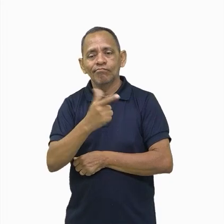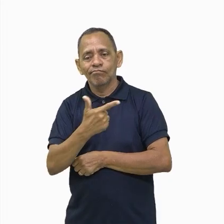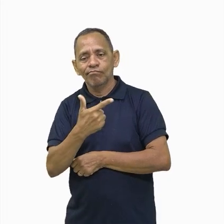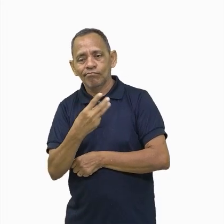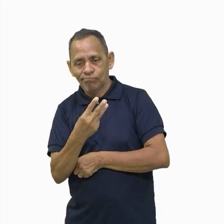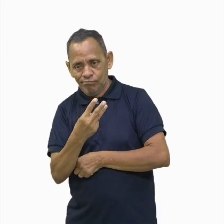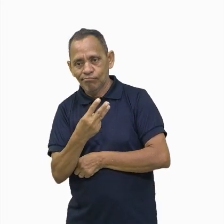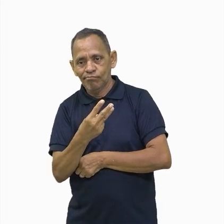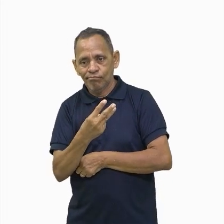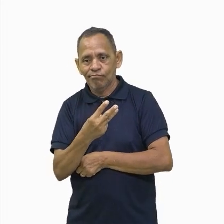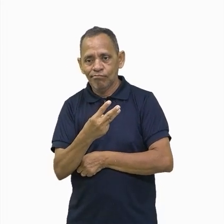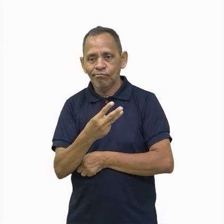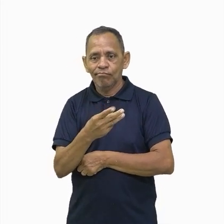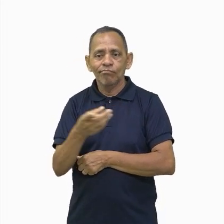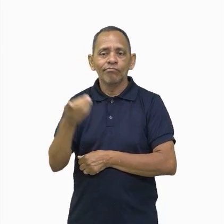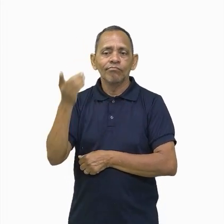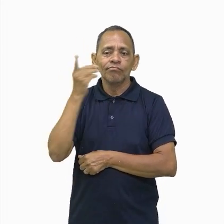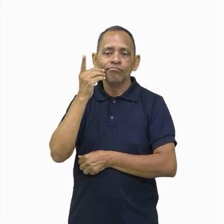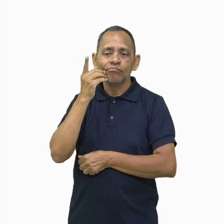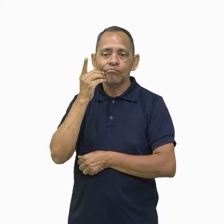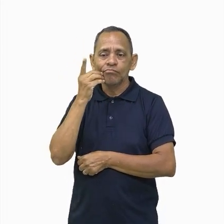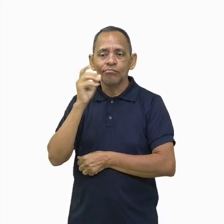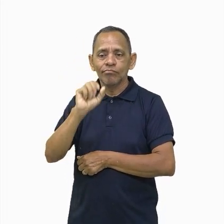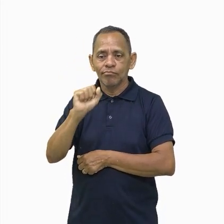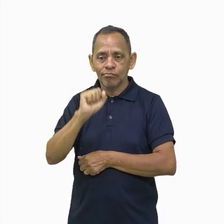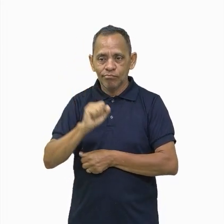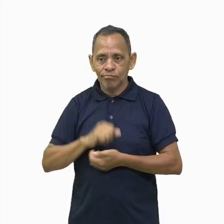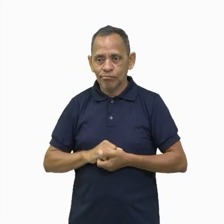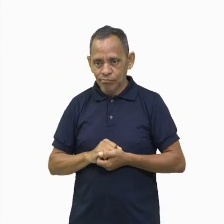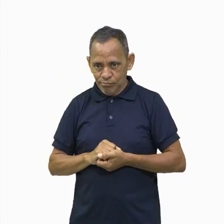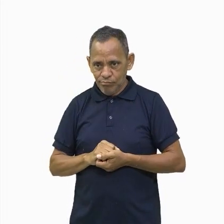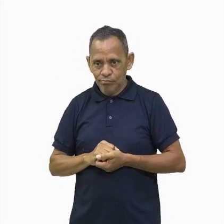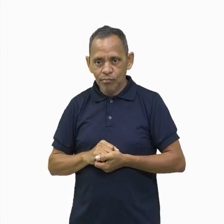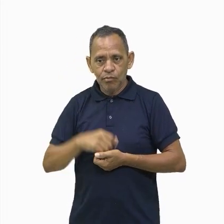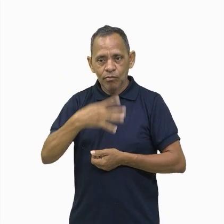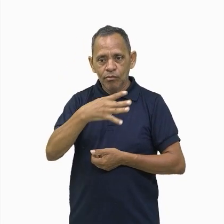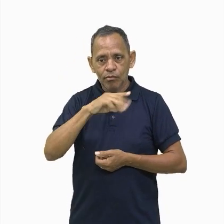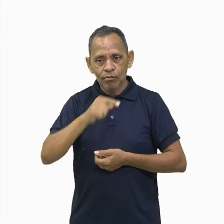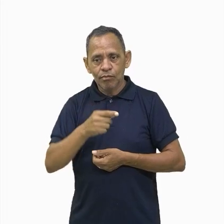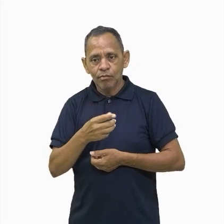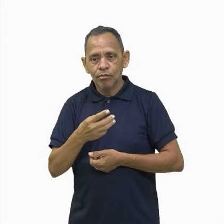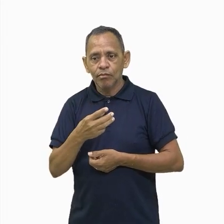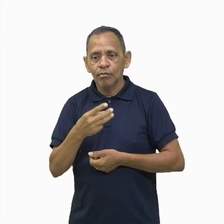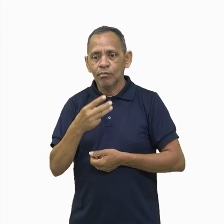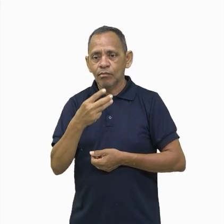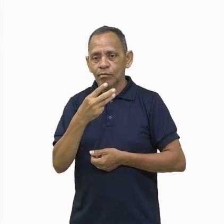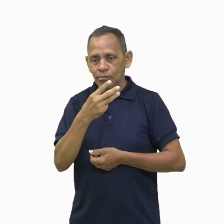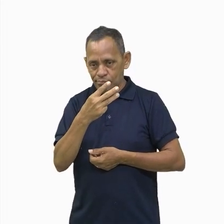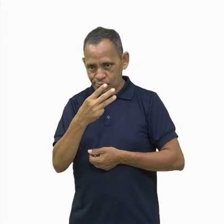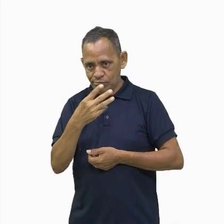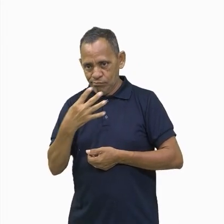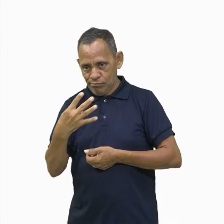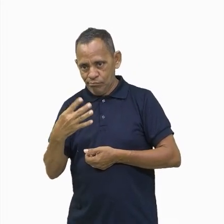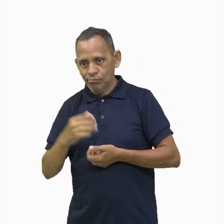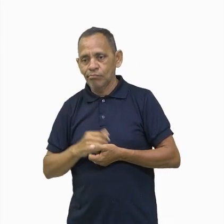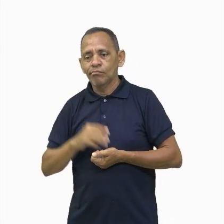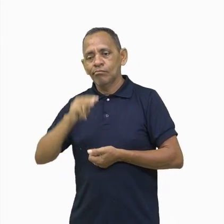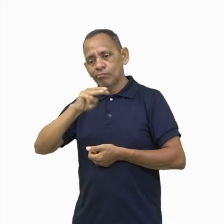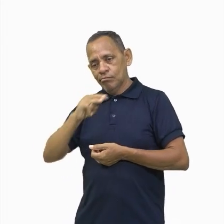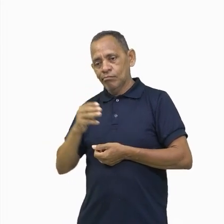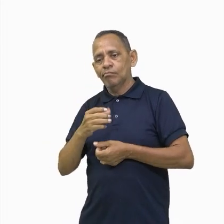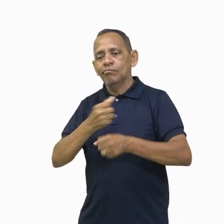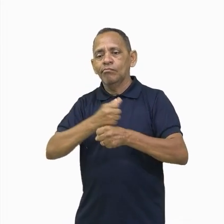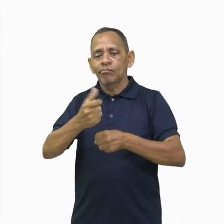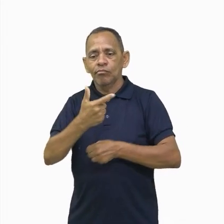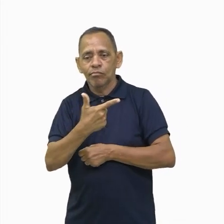em determinado dia, né? Que foi aí que pegou o marco de 4,344 milhões no ano de 2023.